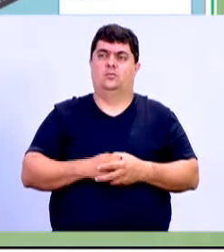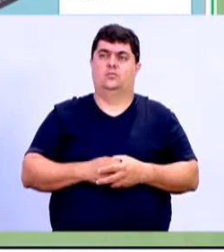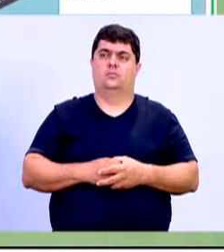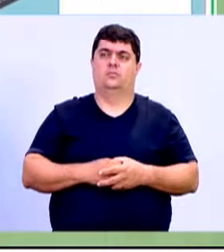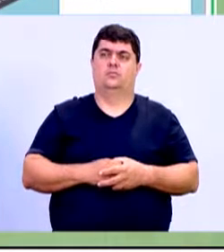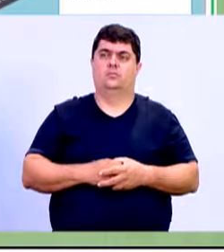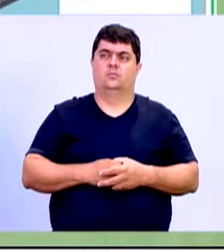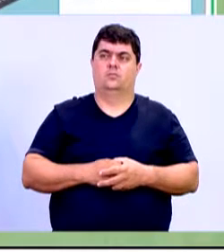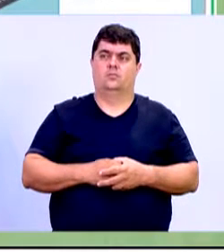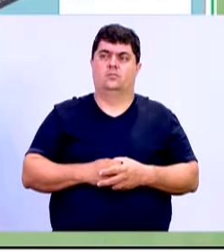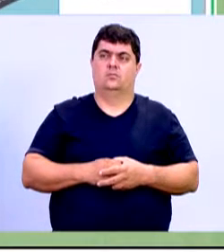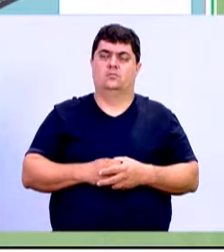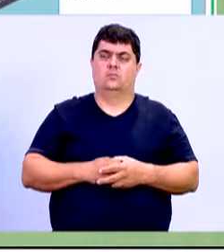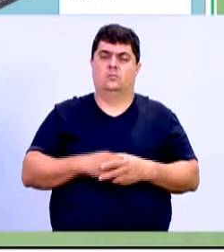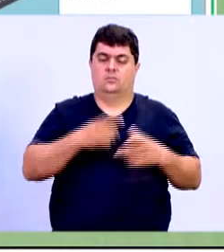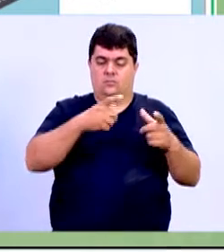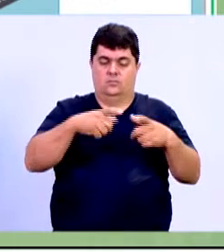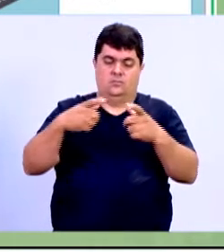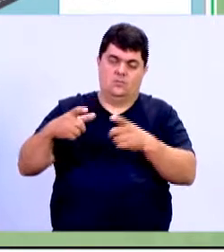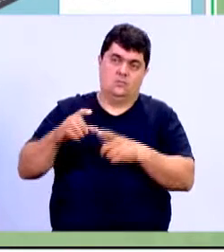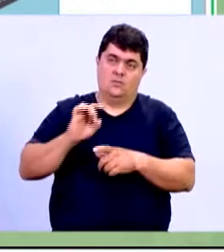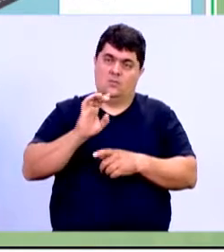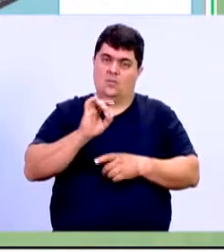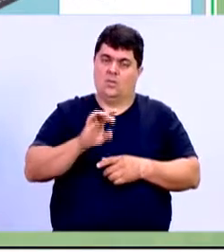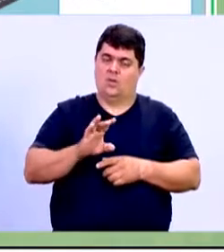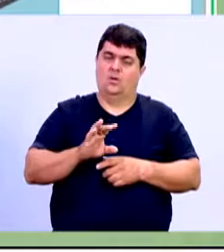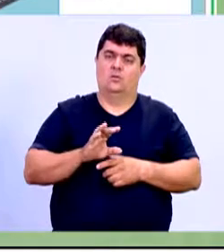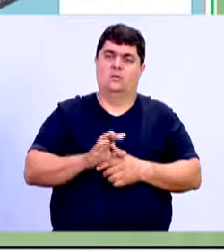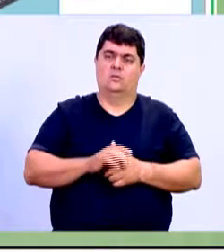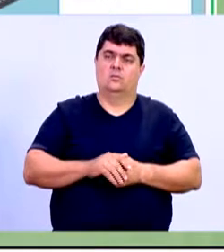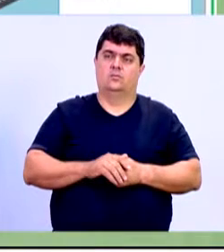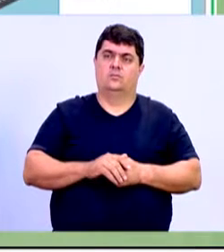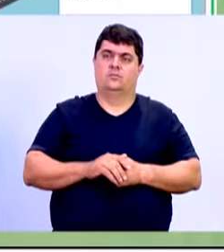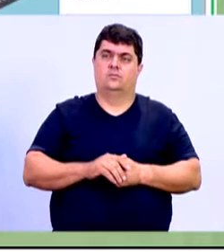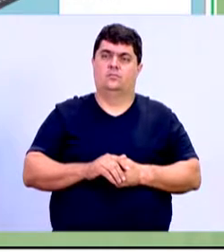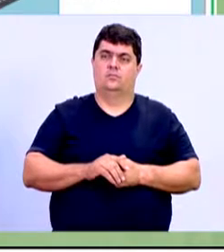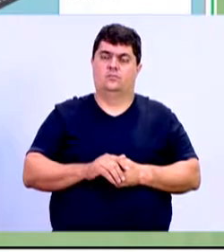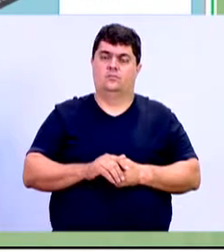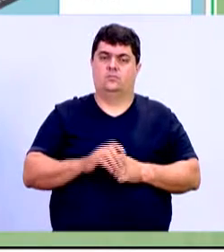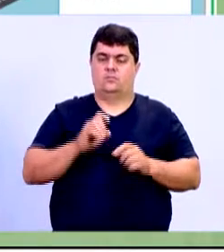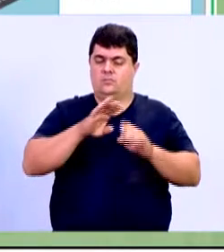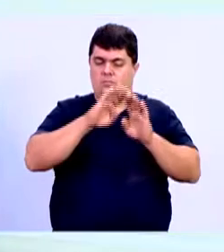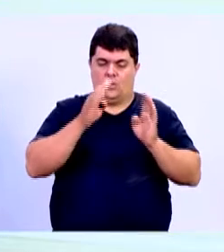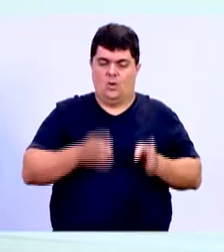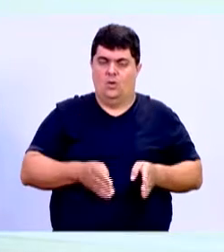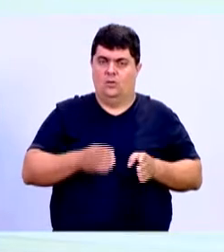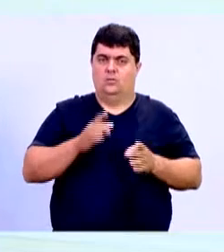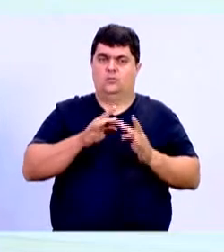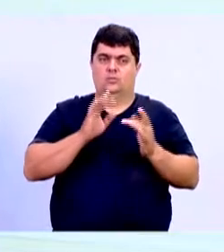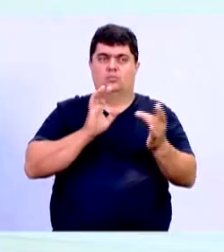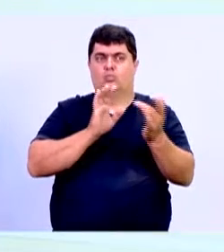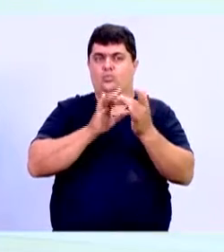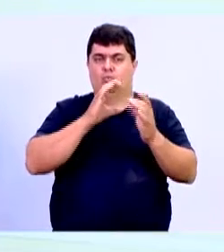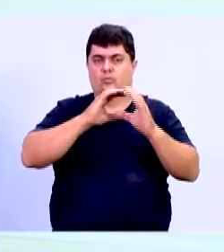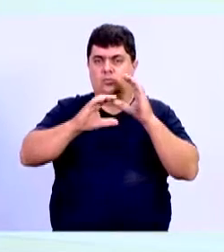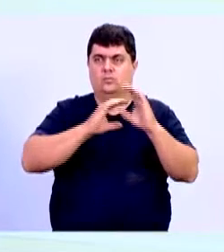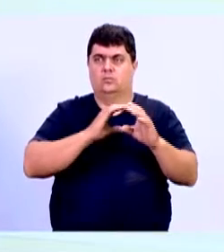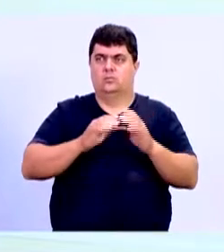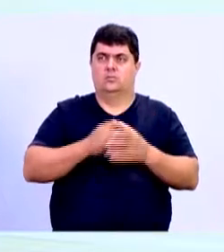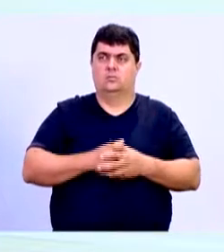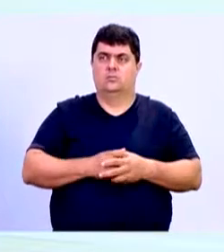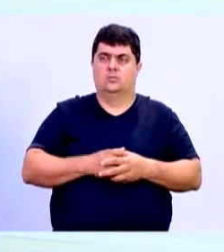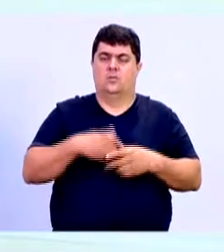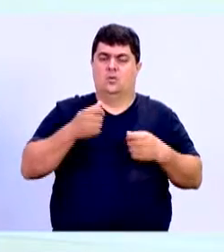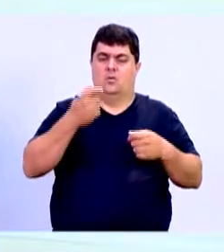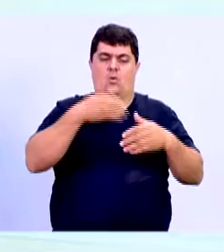aí, nas regionais, só temos realmente os servidores para estabelecer a comunicação e não